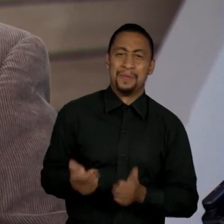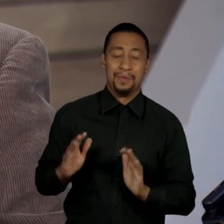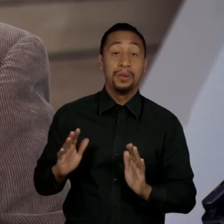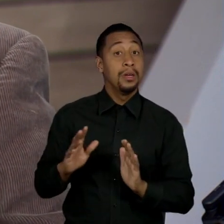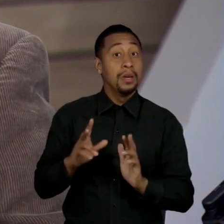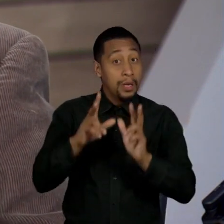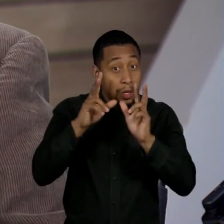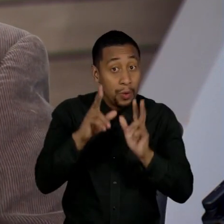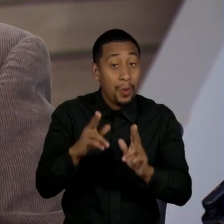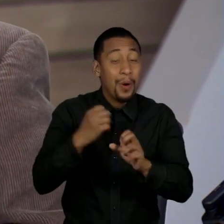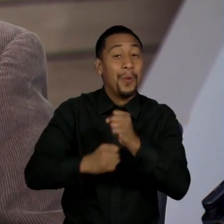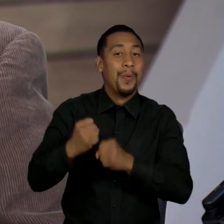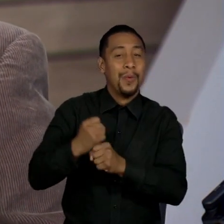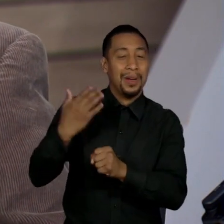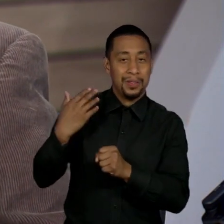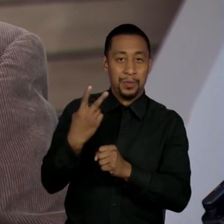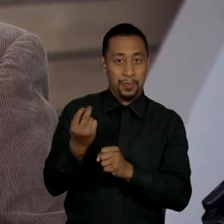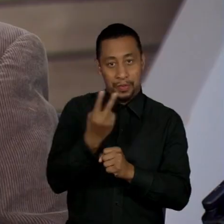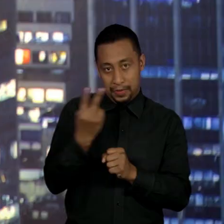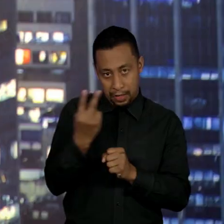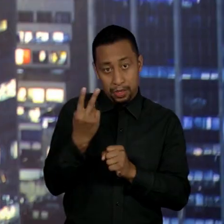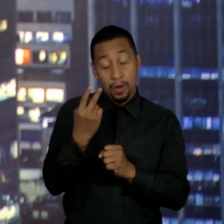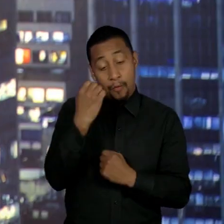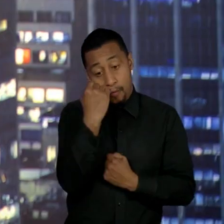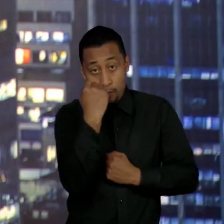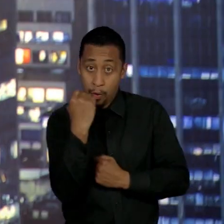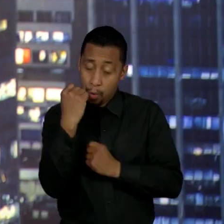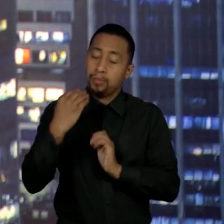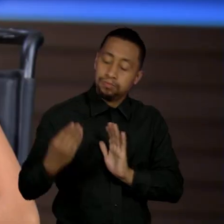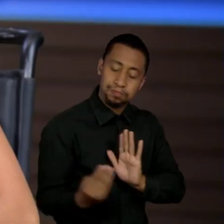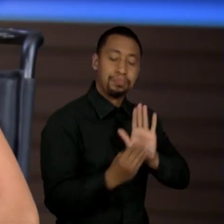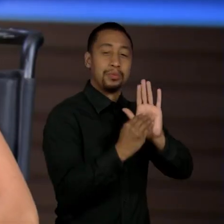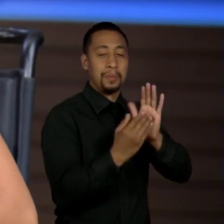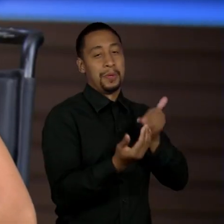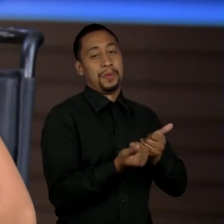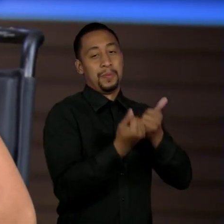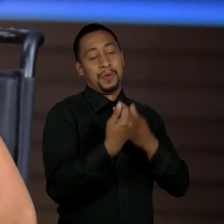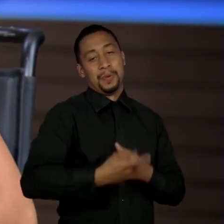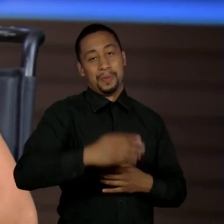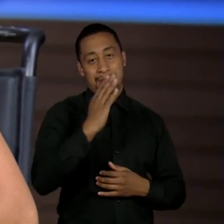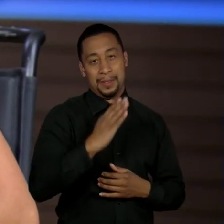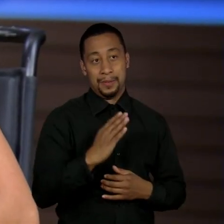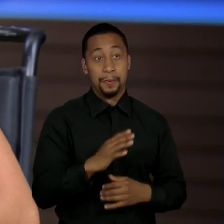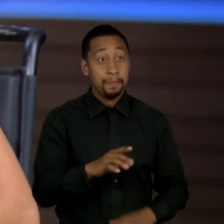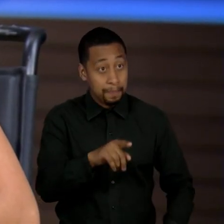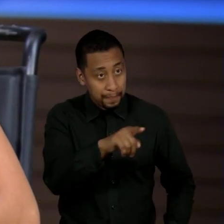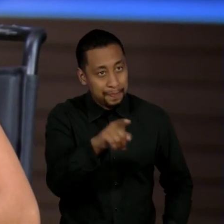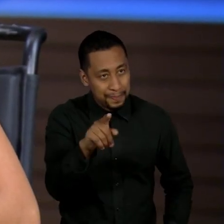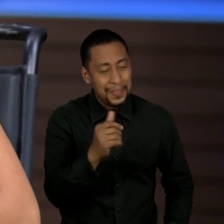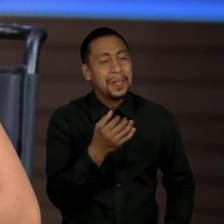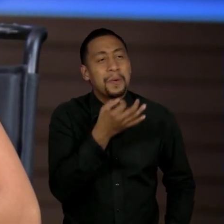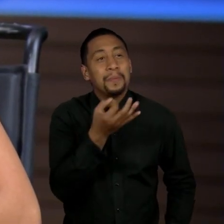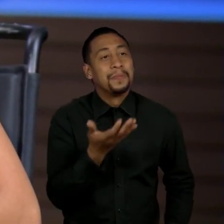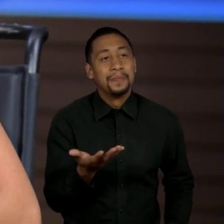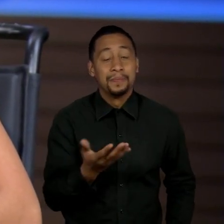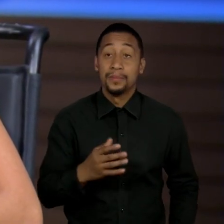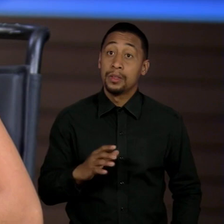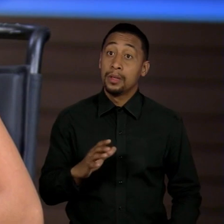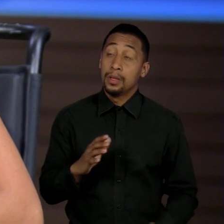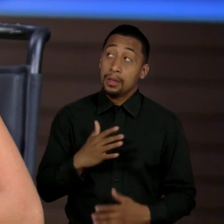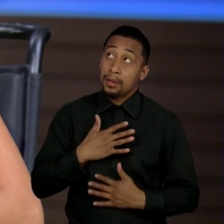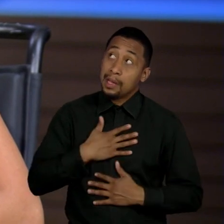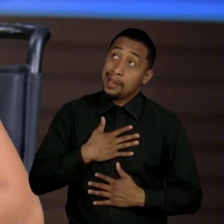patrimônio histórico e imaterial. Né? Simara. Bom, eu acho que isso é um reconhecimento,